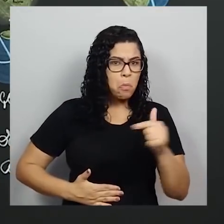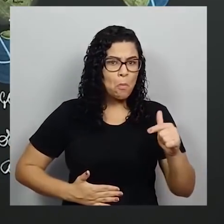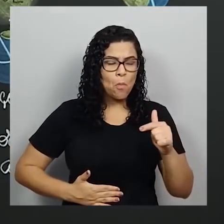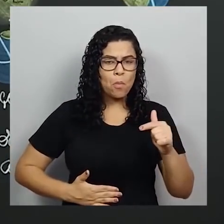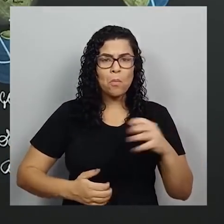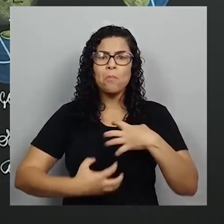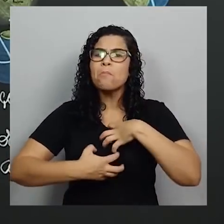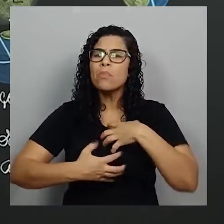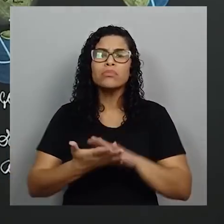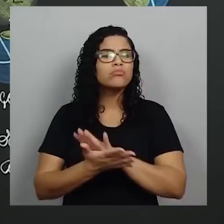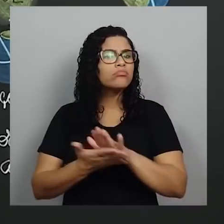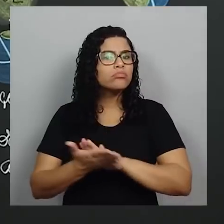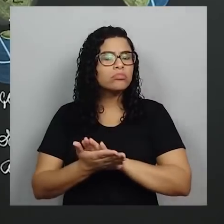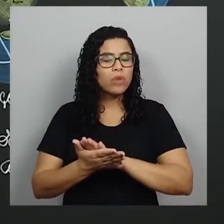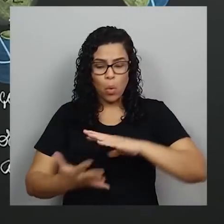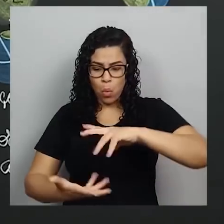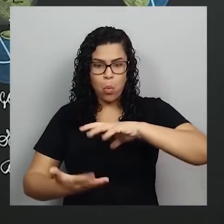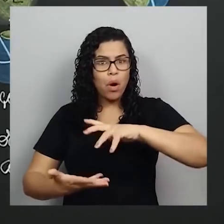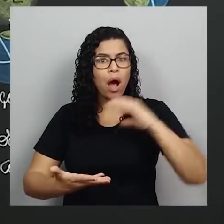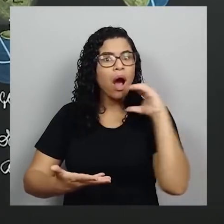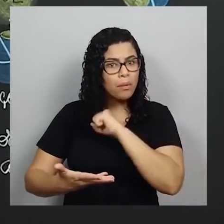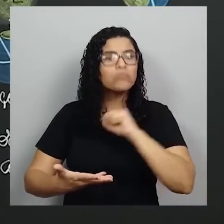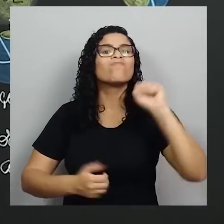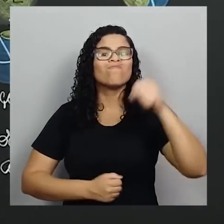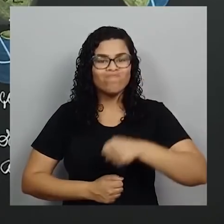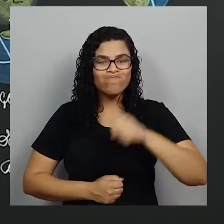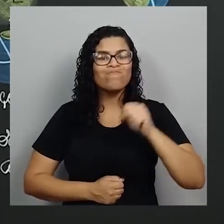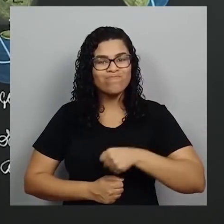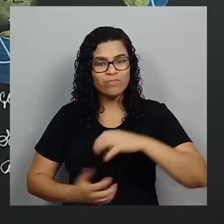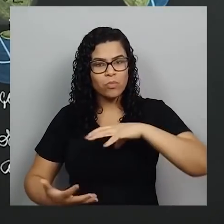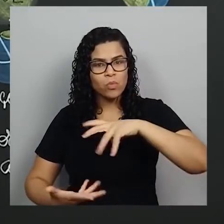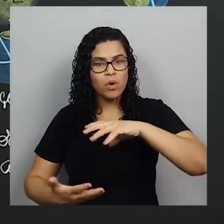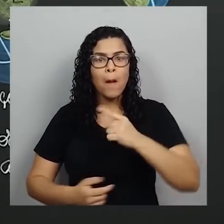velocidade. Então a Terra está girando numa velocidade muito alta, muito alta, muito alta.